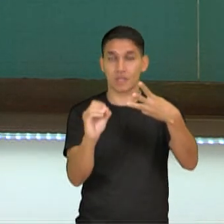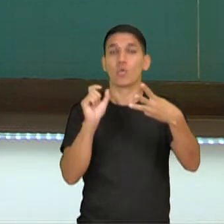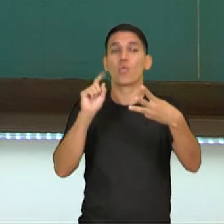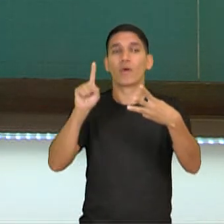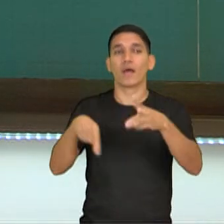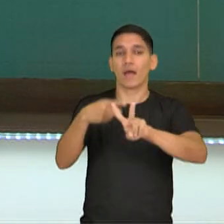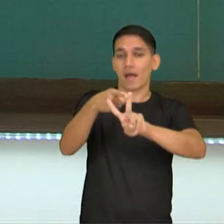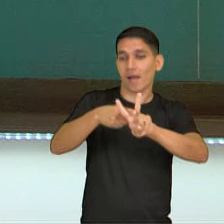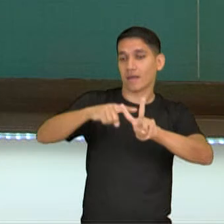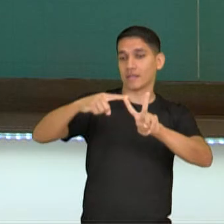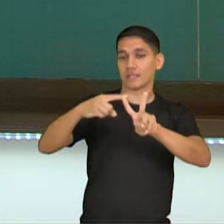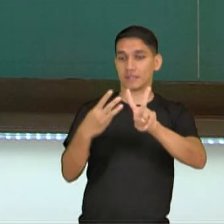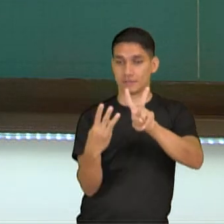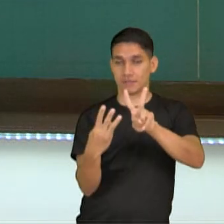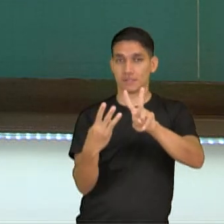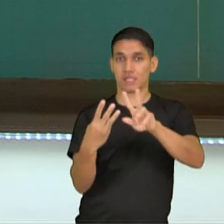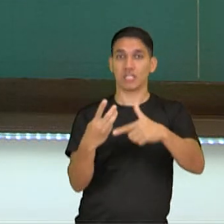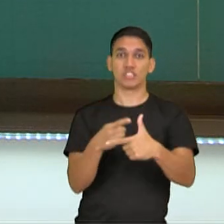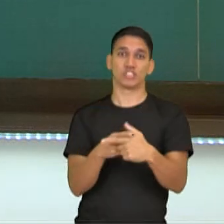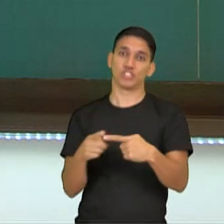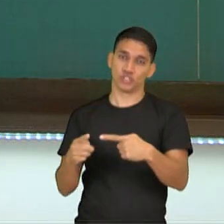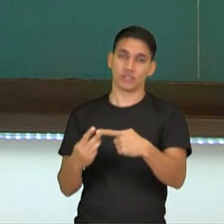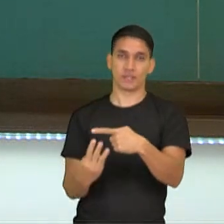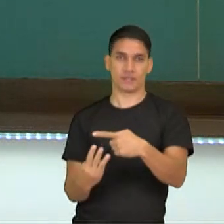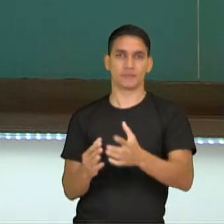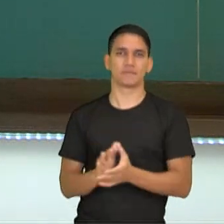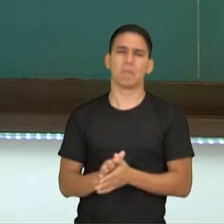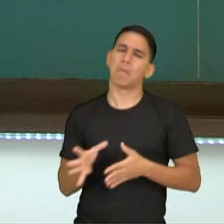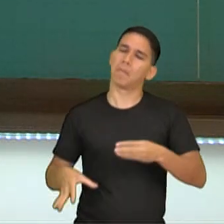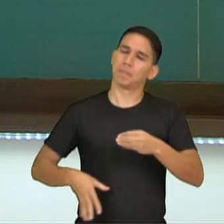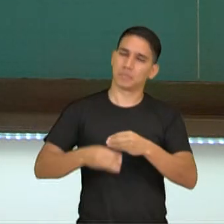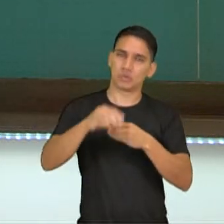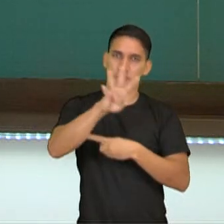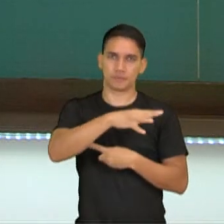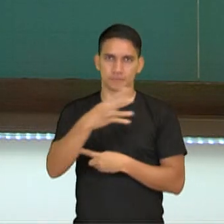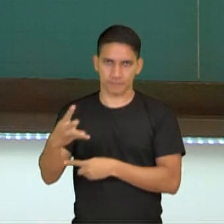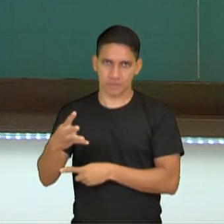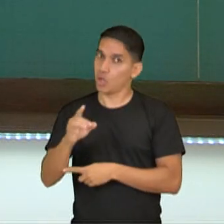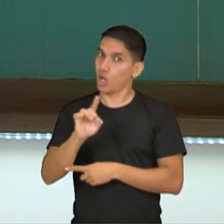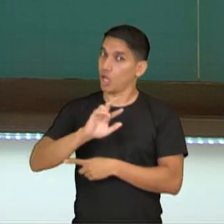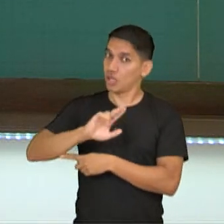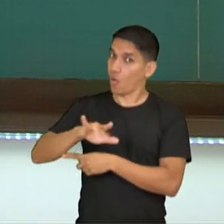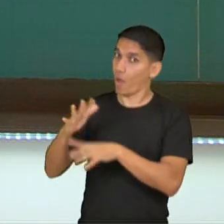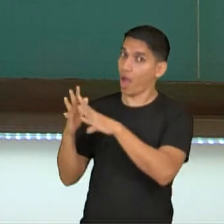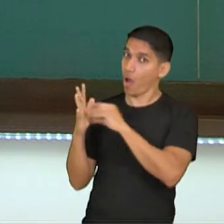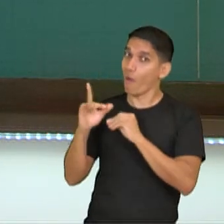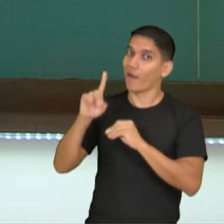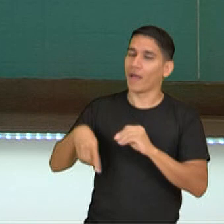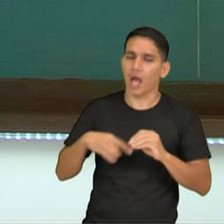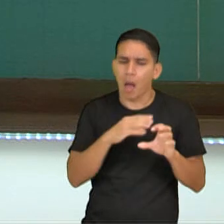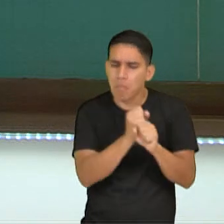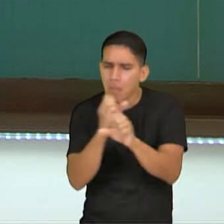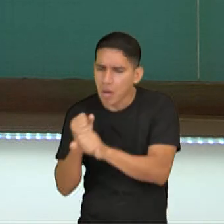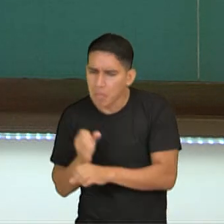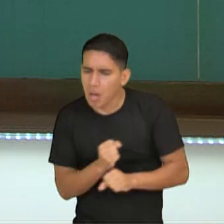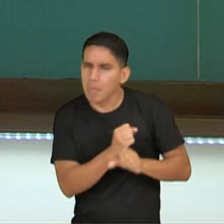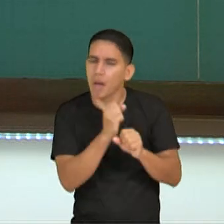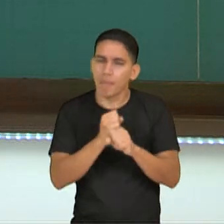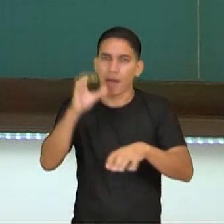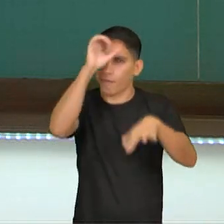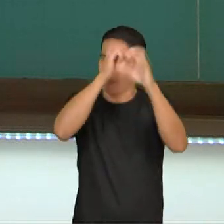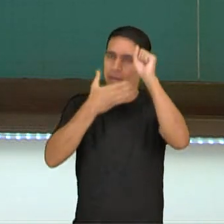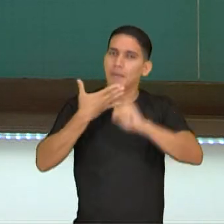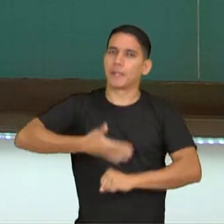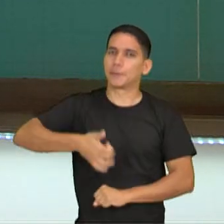3 sobre 3. Que você já pode completar lá, você tem na tua tabela, você não colou, você calculou para você poder aprender melhor,